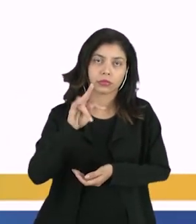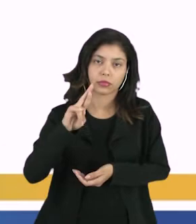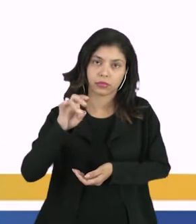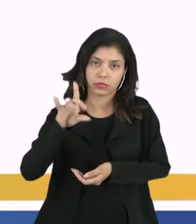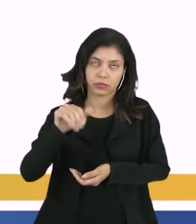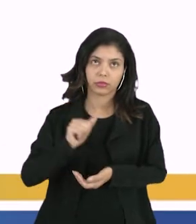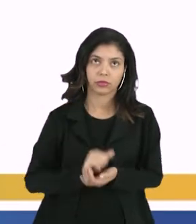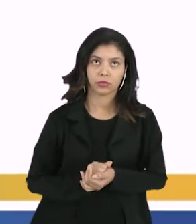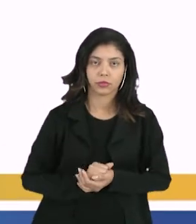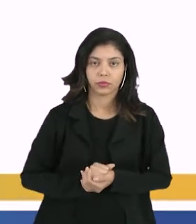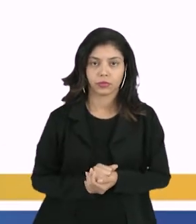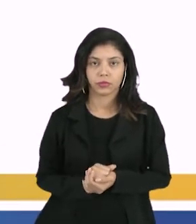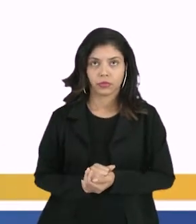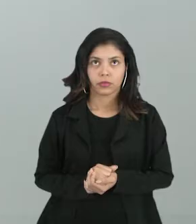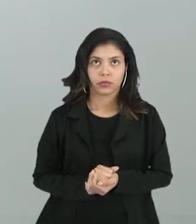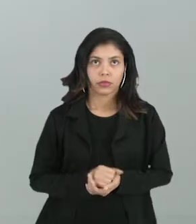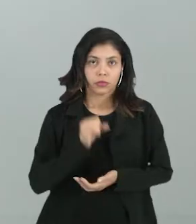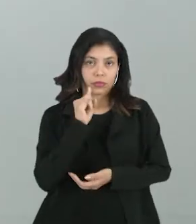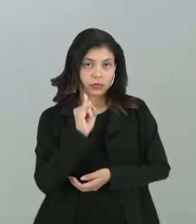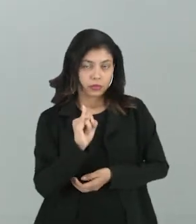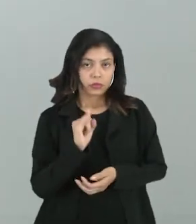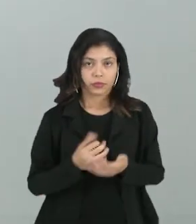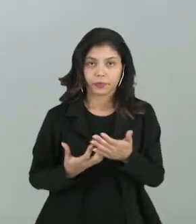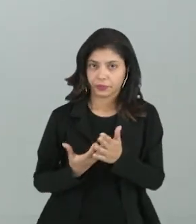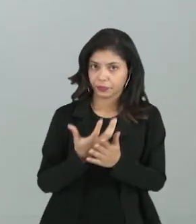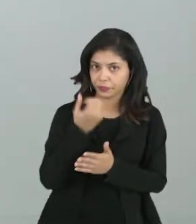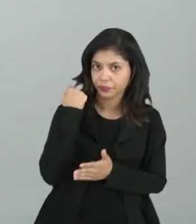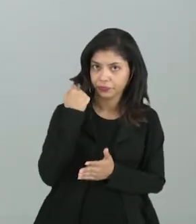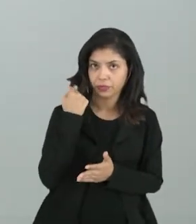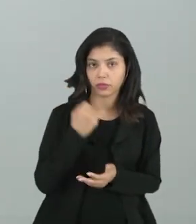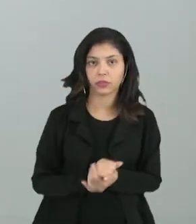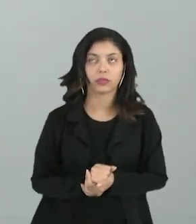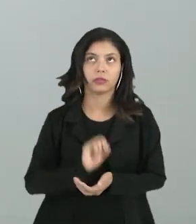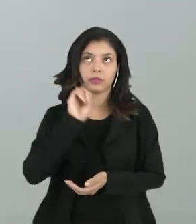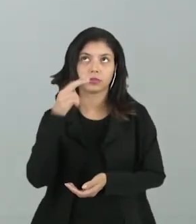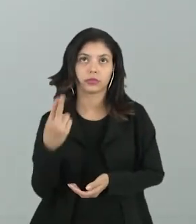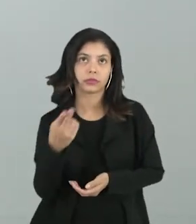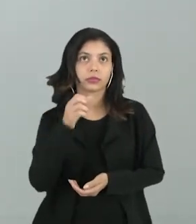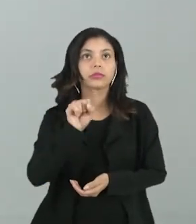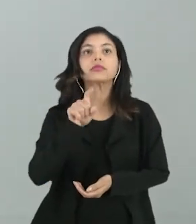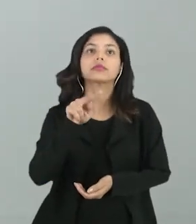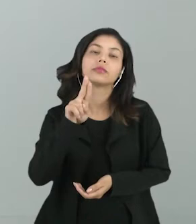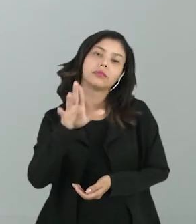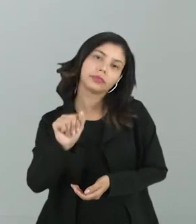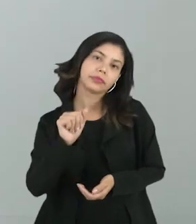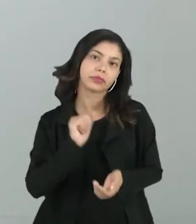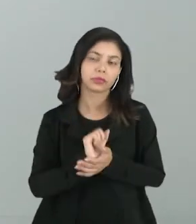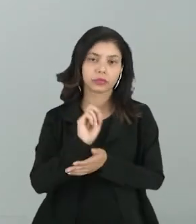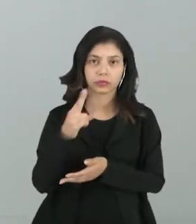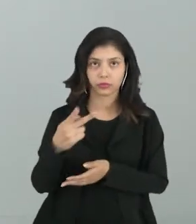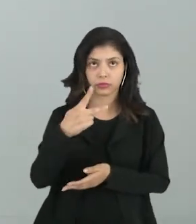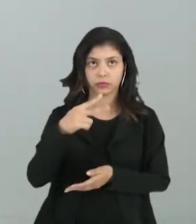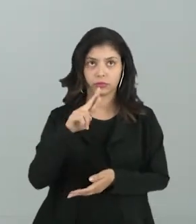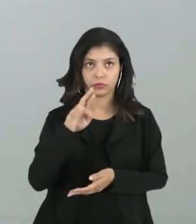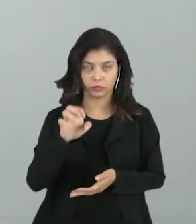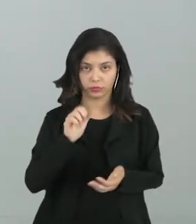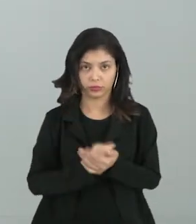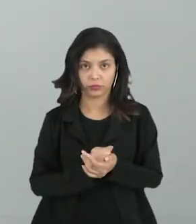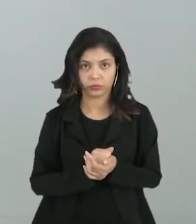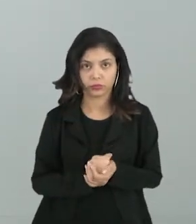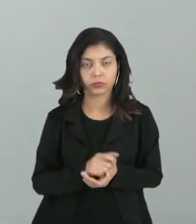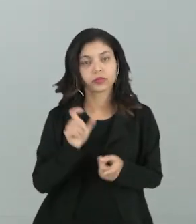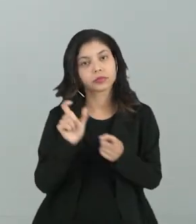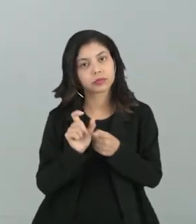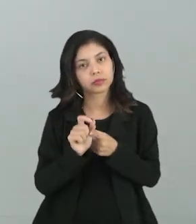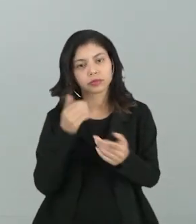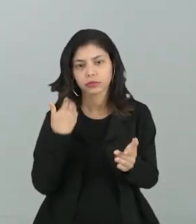parasintética, se eu retiro ou o sufixo ou o meu prefixo, a palavra ela